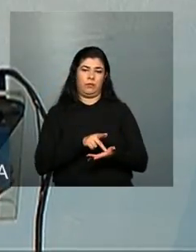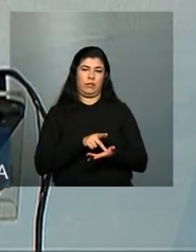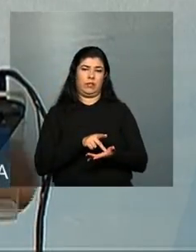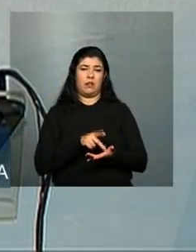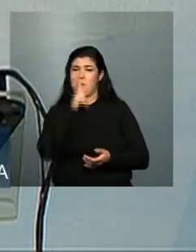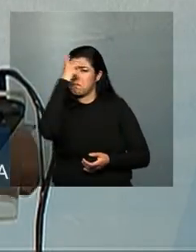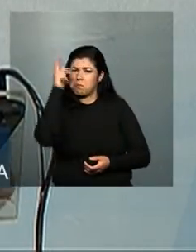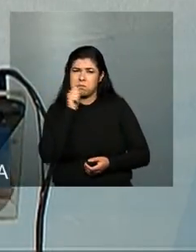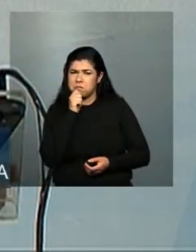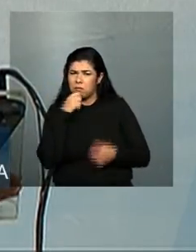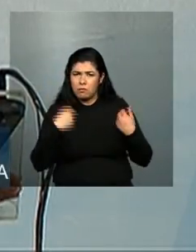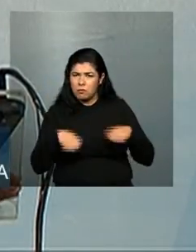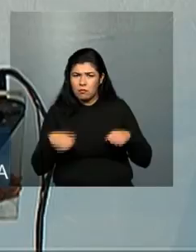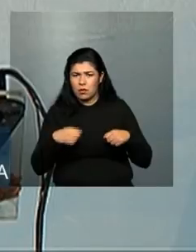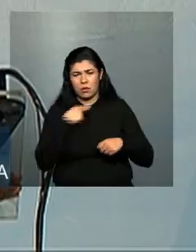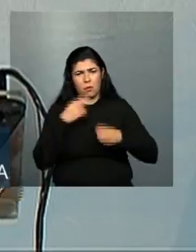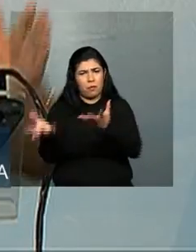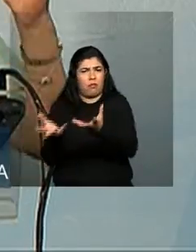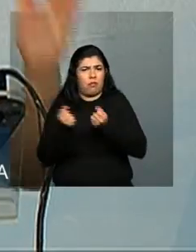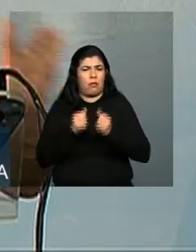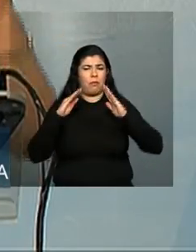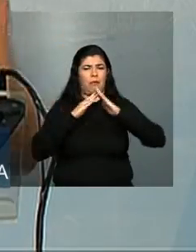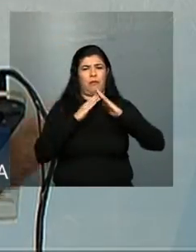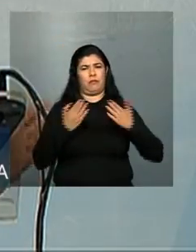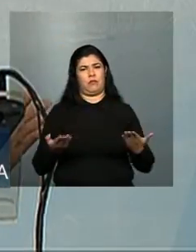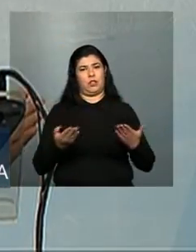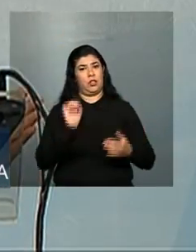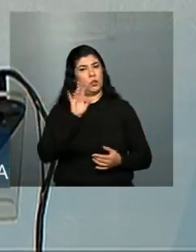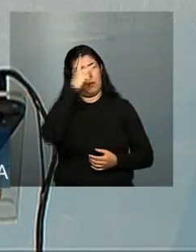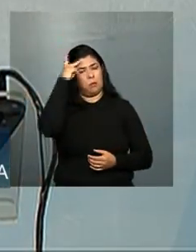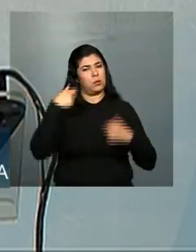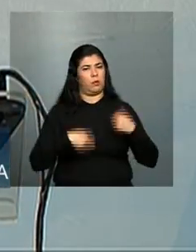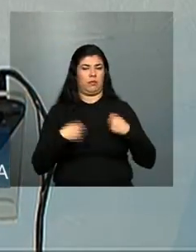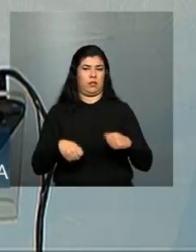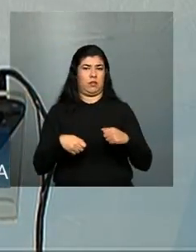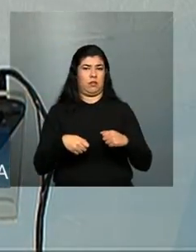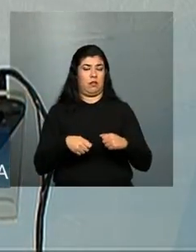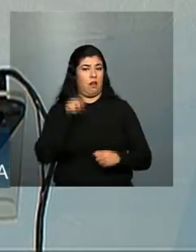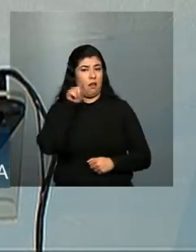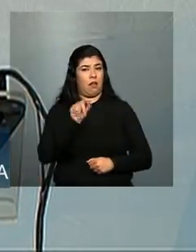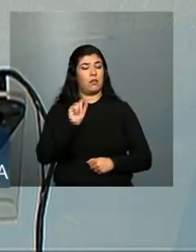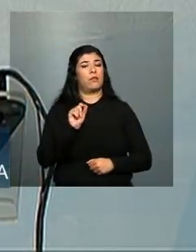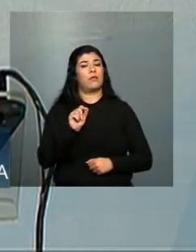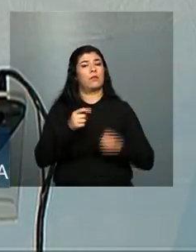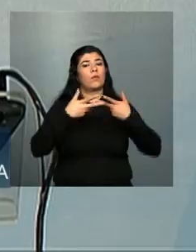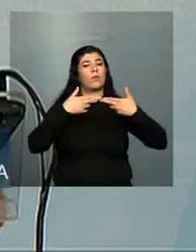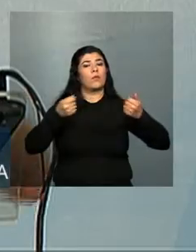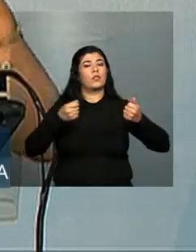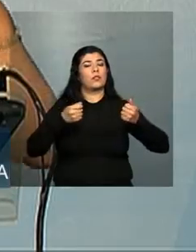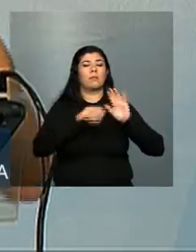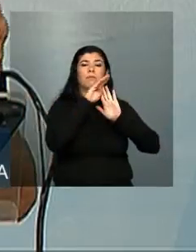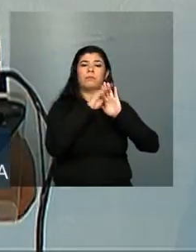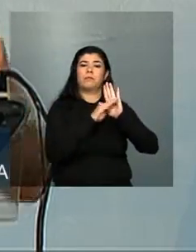Quem não precisa não pode ser beneficiado, só quem precisa. E esta é uma condição